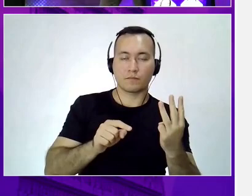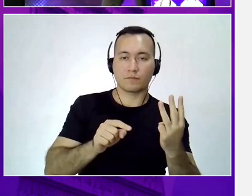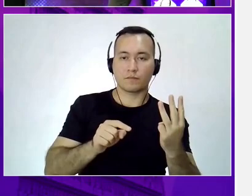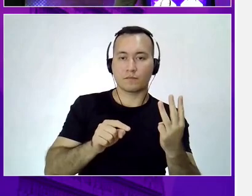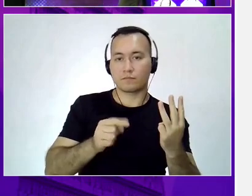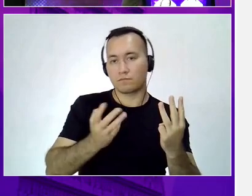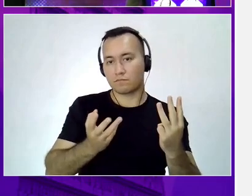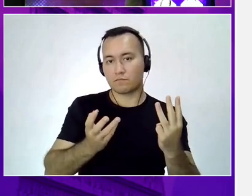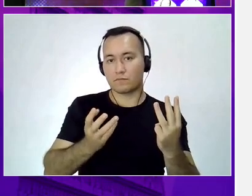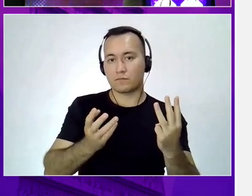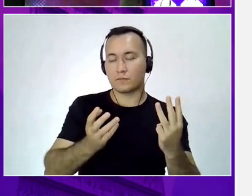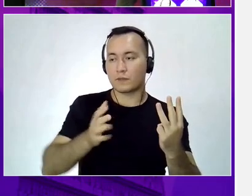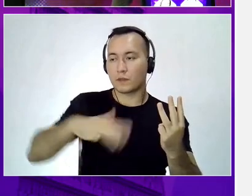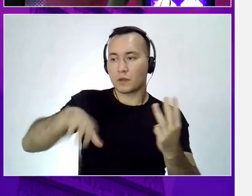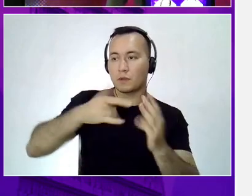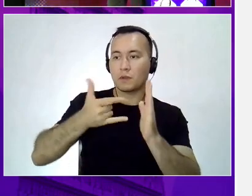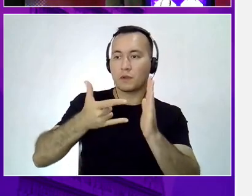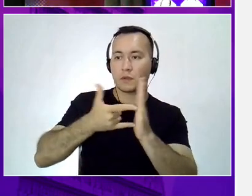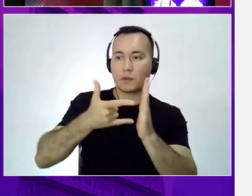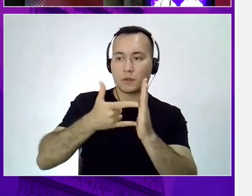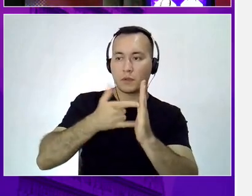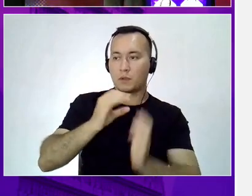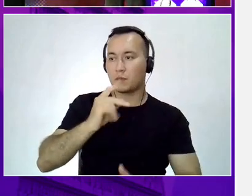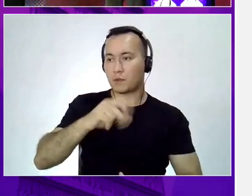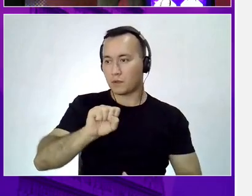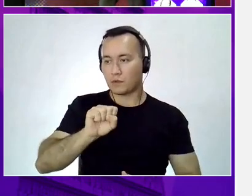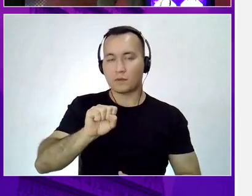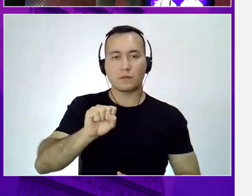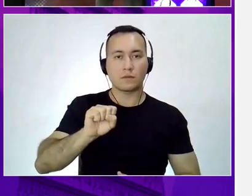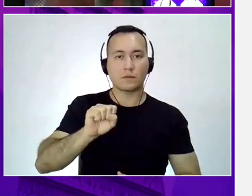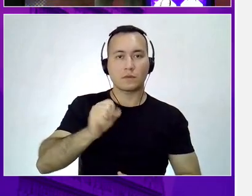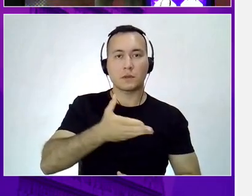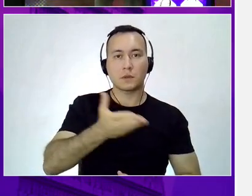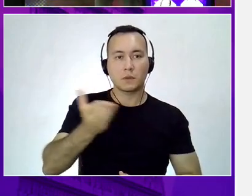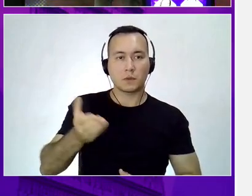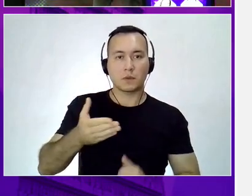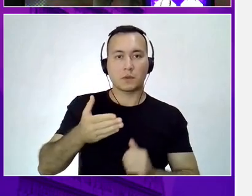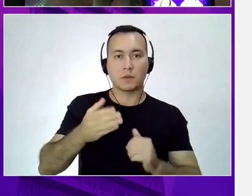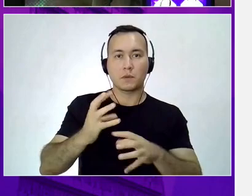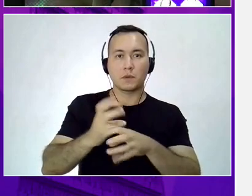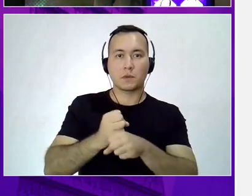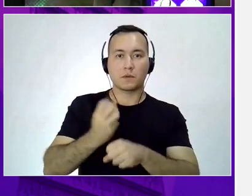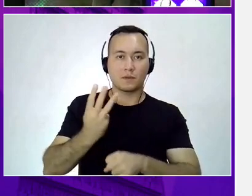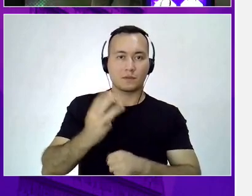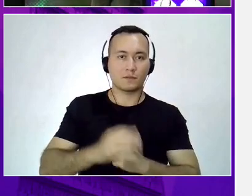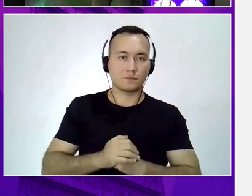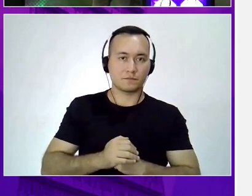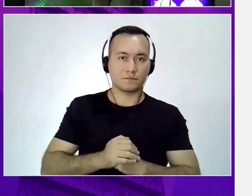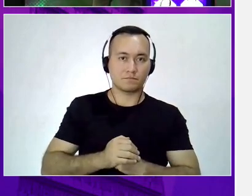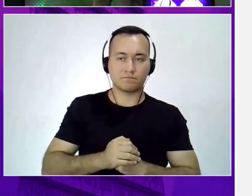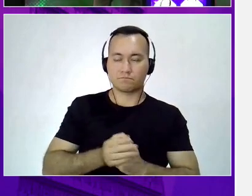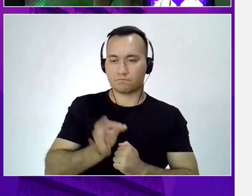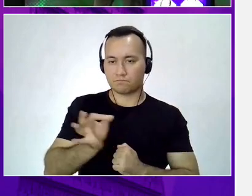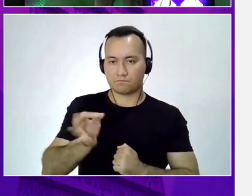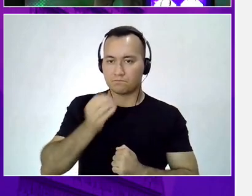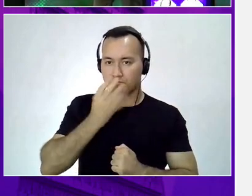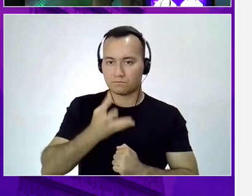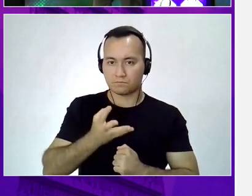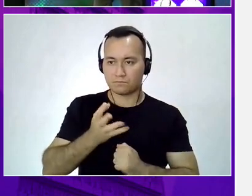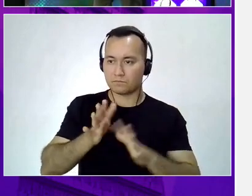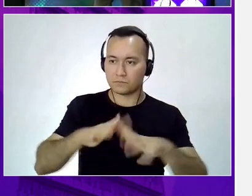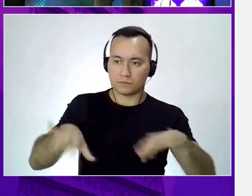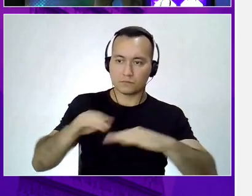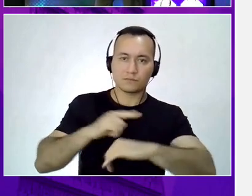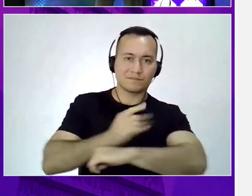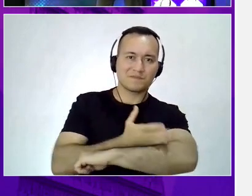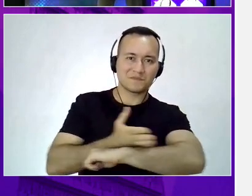isso se consolidou no mercado. Porque quando a gente fala DevOps, DevOps é a cultura DevOps. Né? Só porque o papel DevOps acabou se consolidando, a gente não consegue mais desfazer